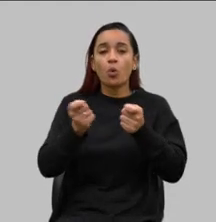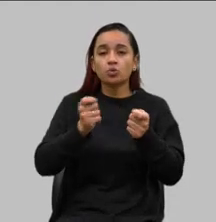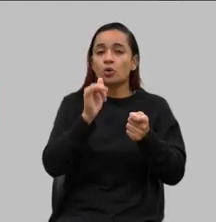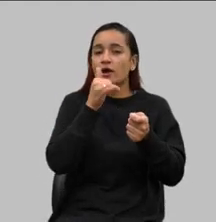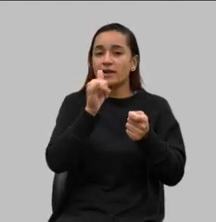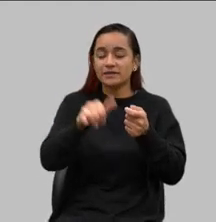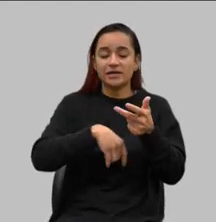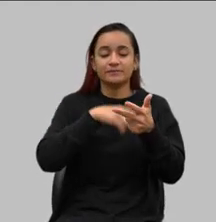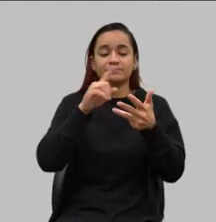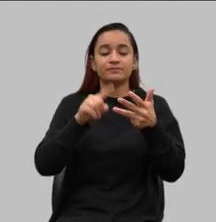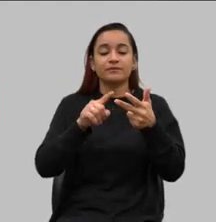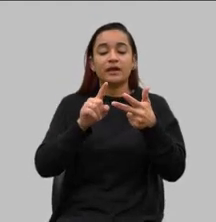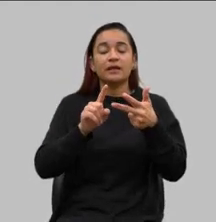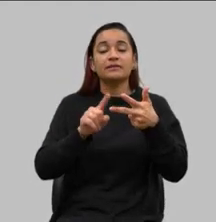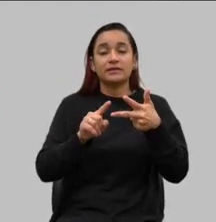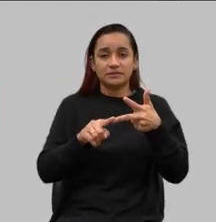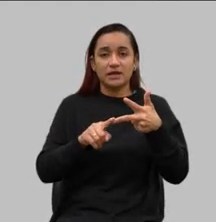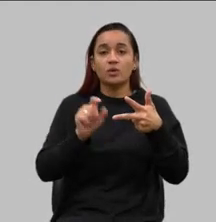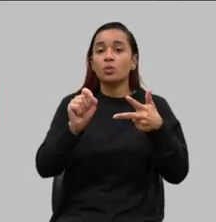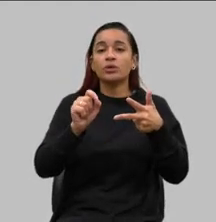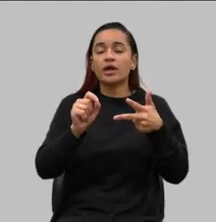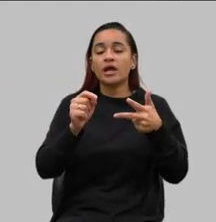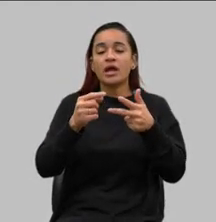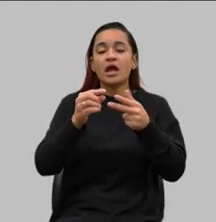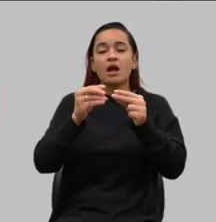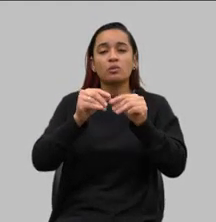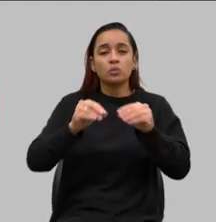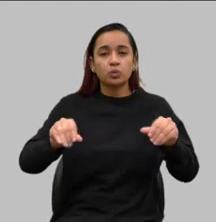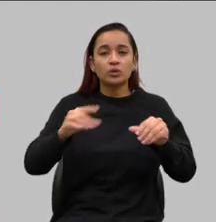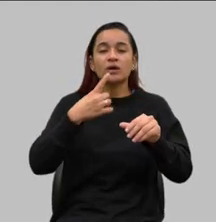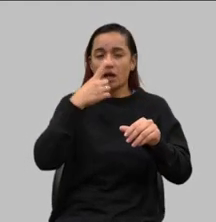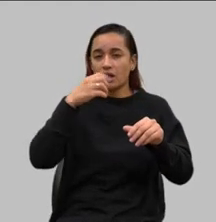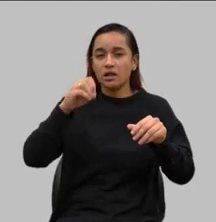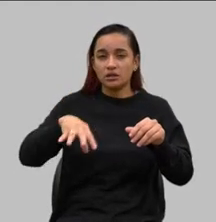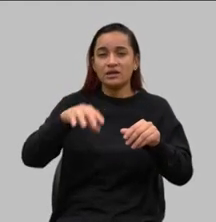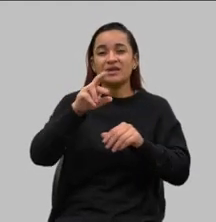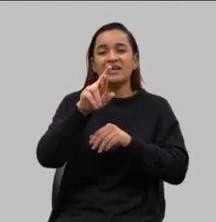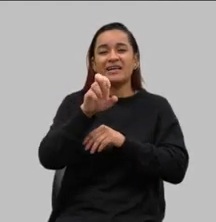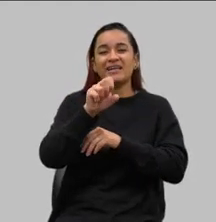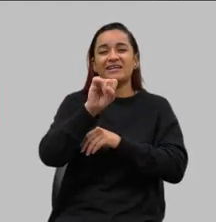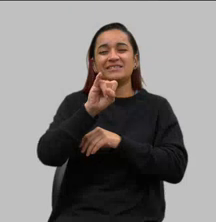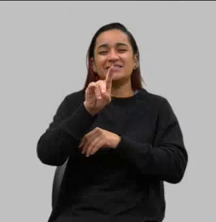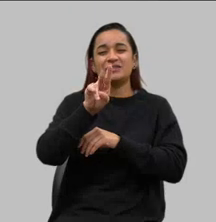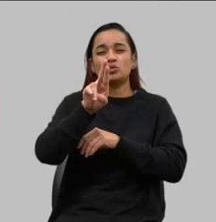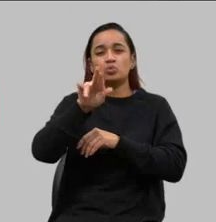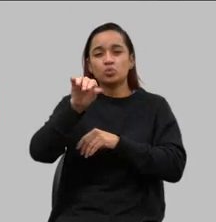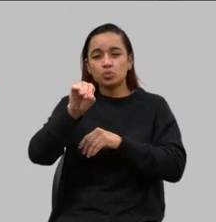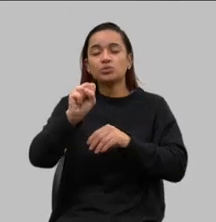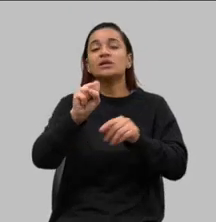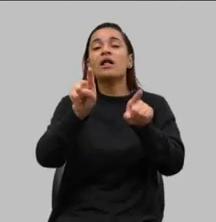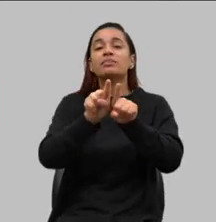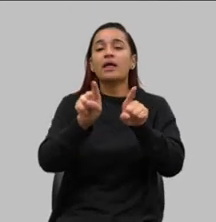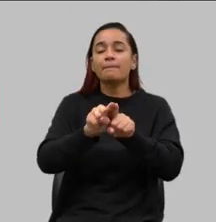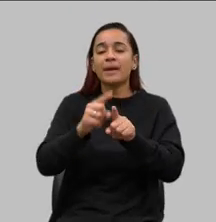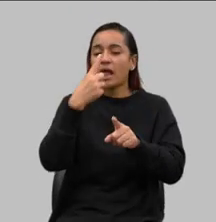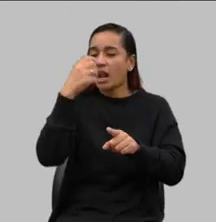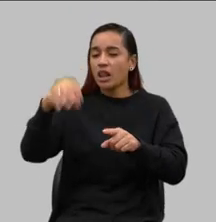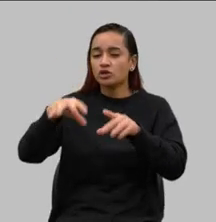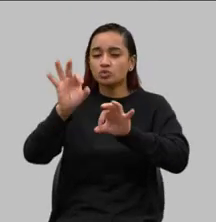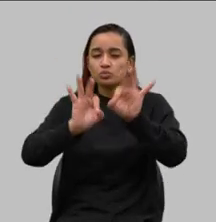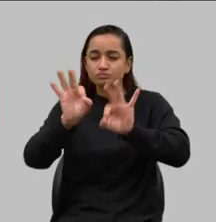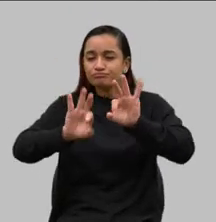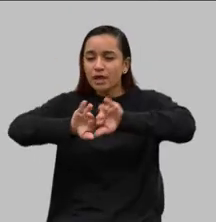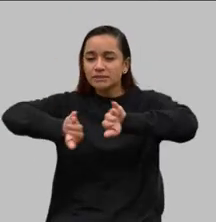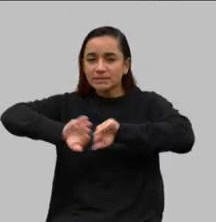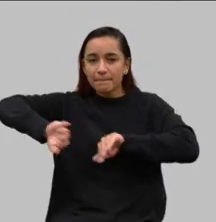gestão de resíduos sólidos com fomento a coleta seletiva e a separação né do lixo e o quarto educação eh